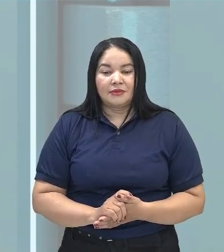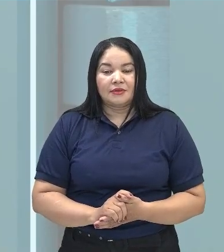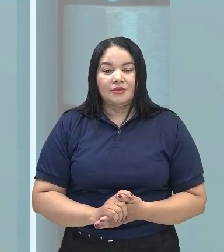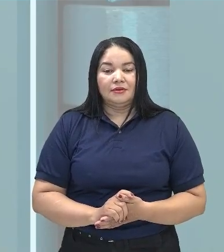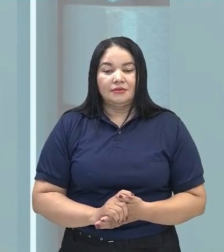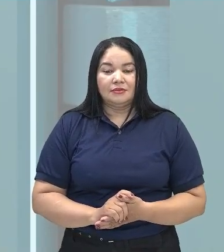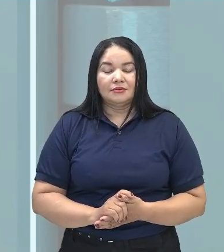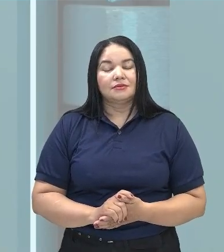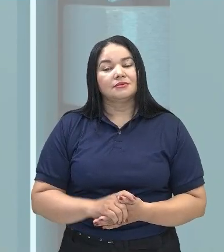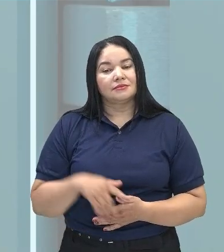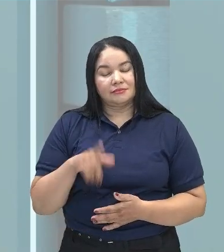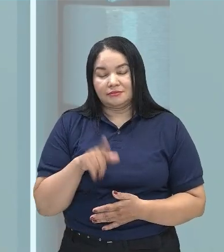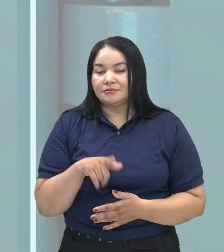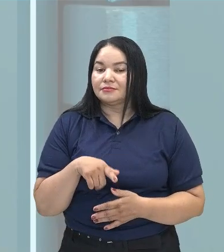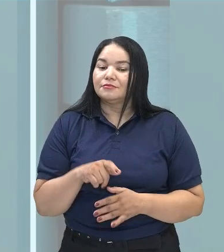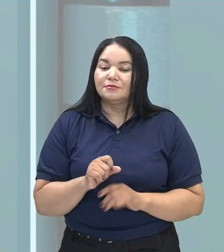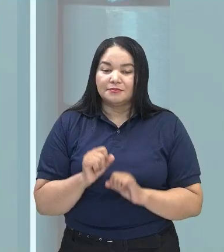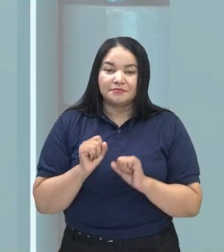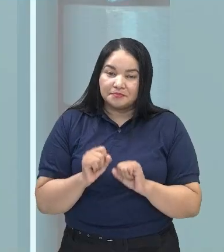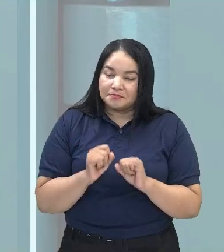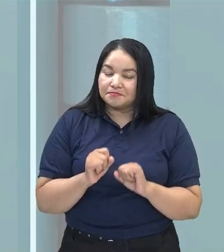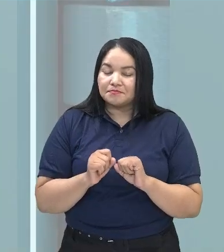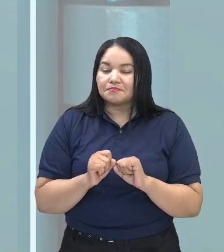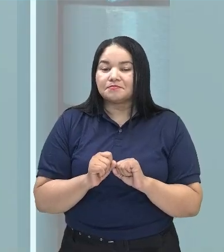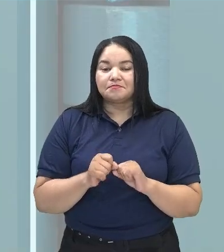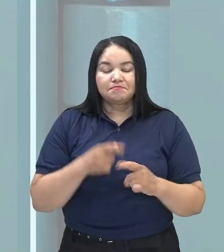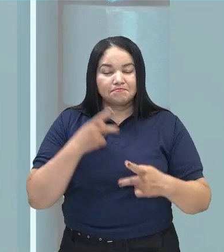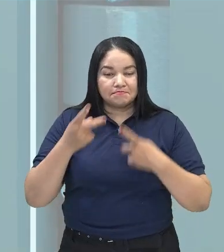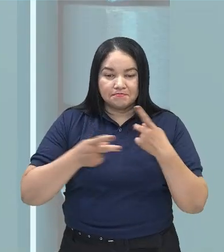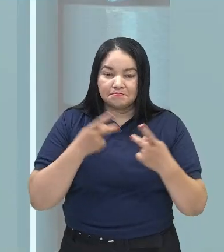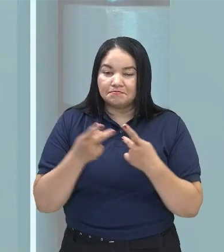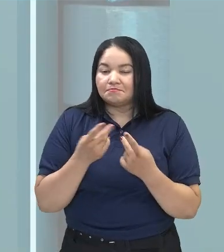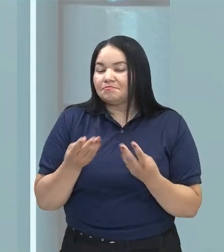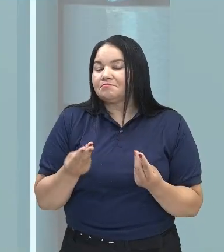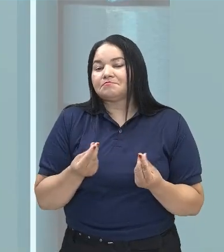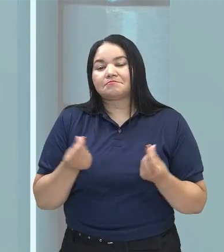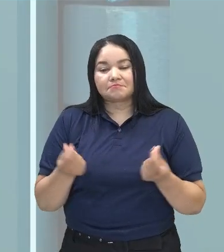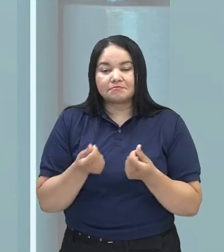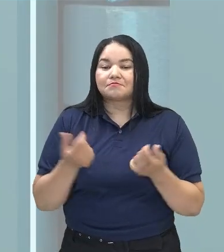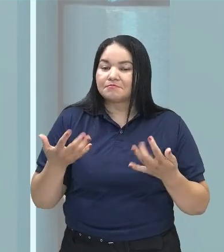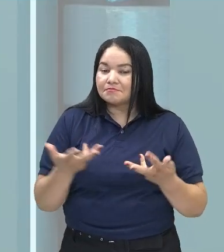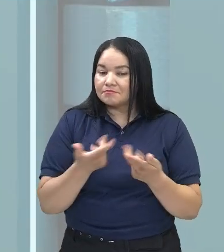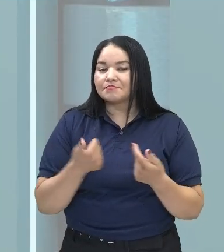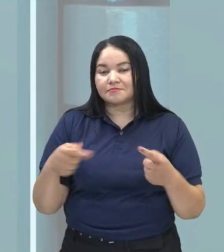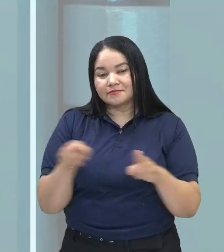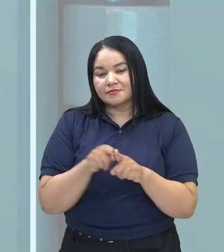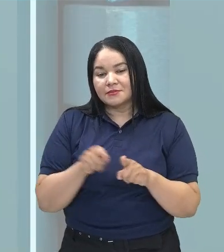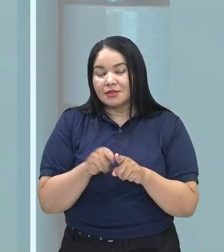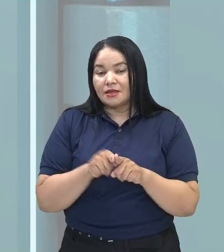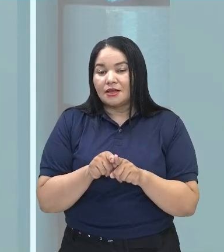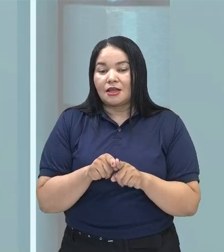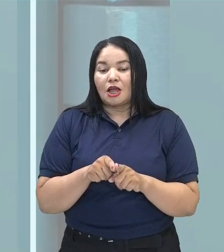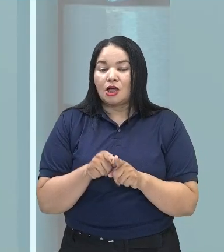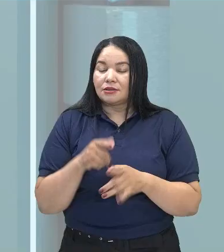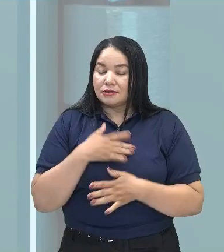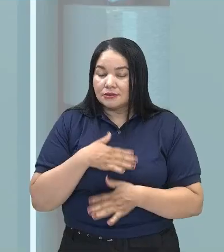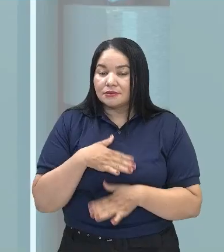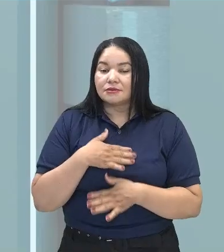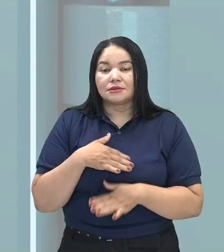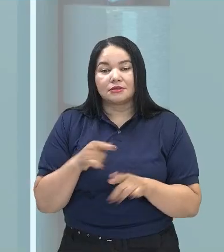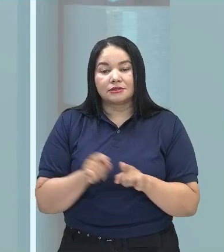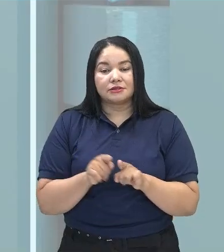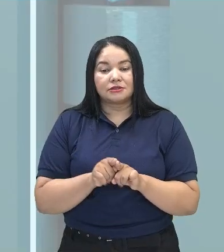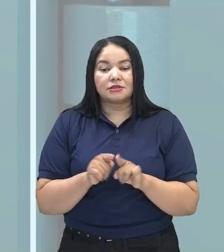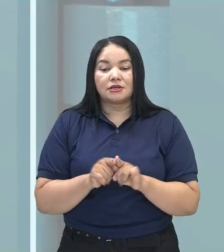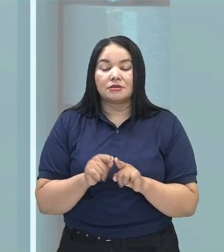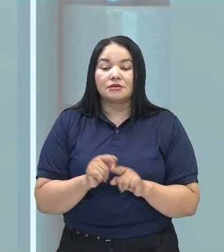situação que se pode contornar, né, quando se quer deixar o ambiente mais suave ou